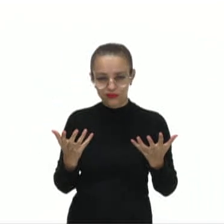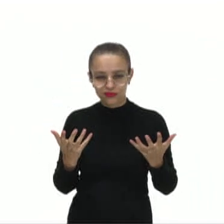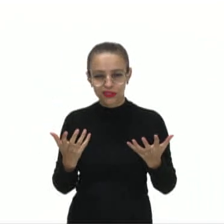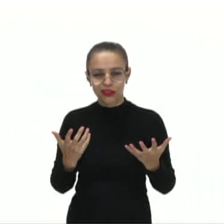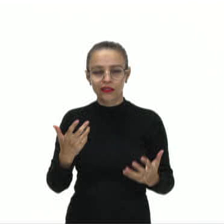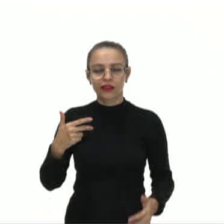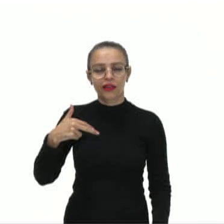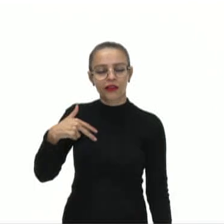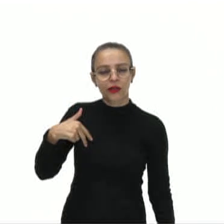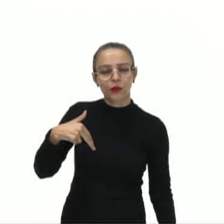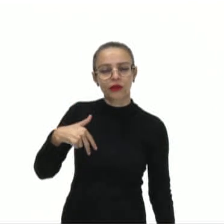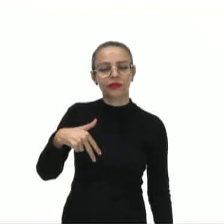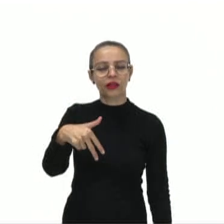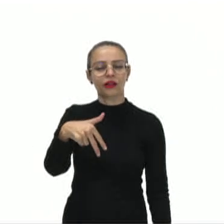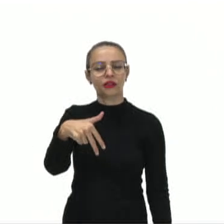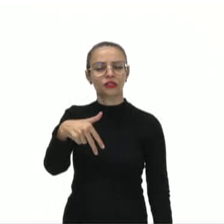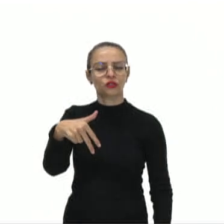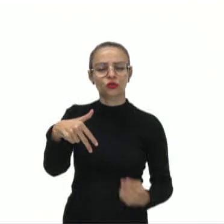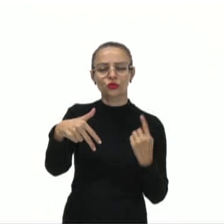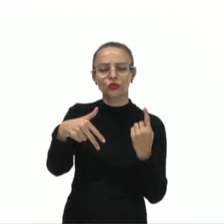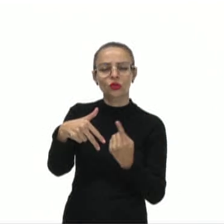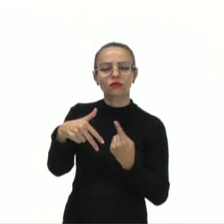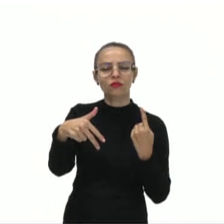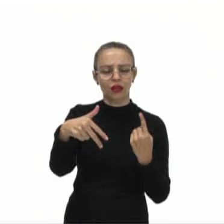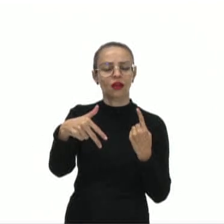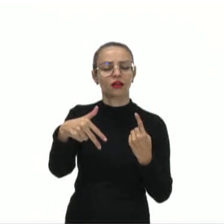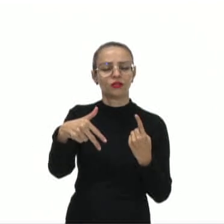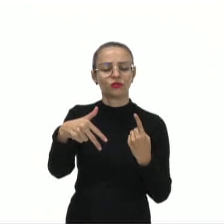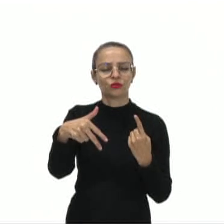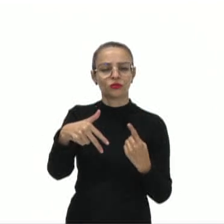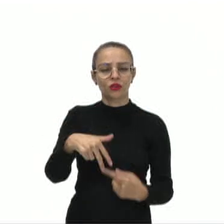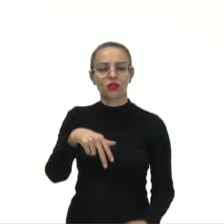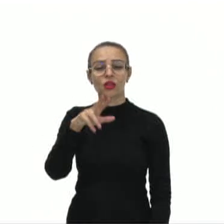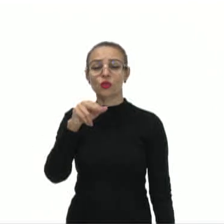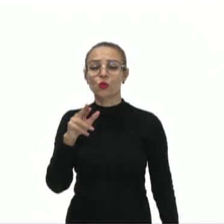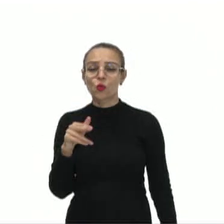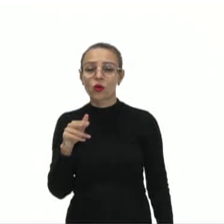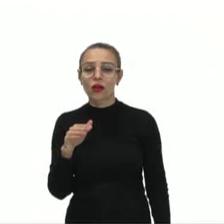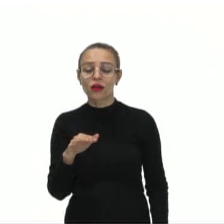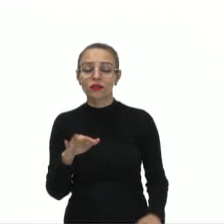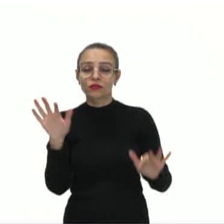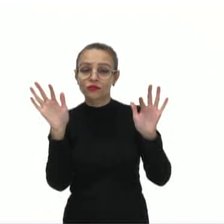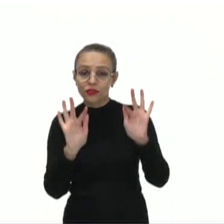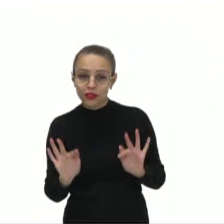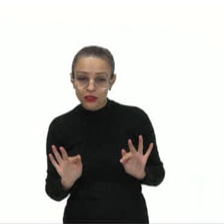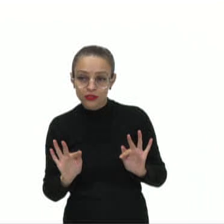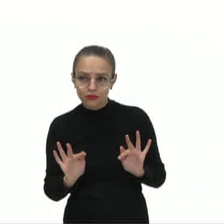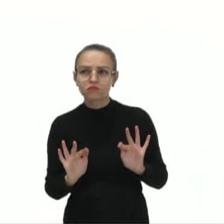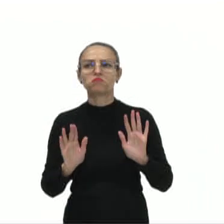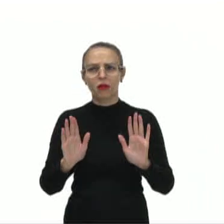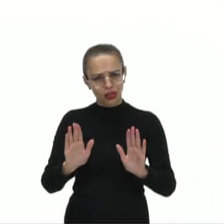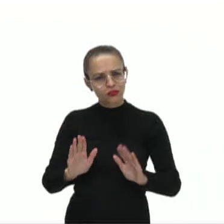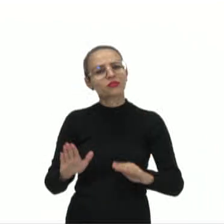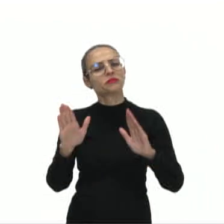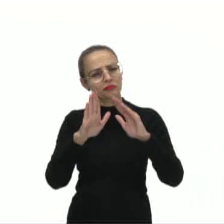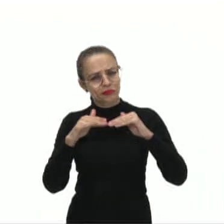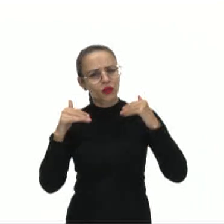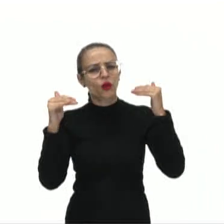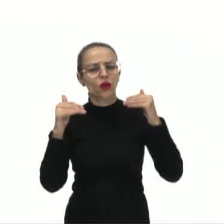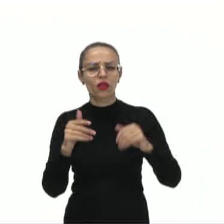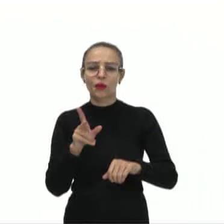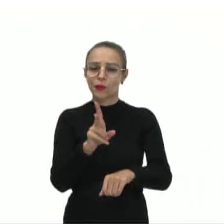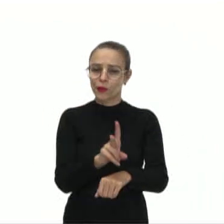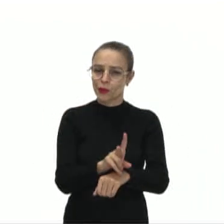andar solitário entre a gente. É nunca contentar-se e contente. É um cuidar que